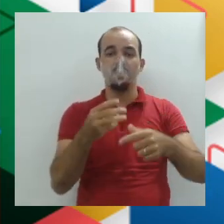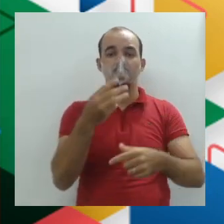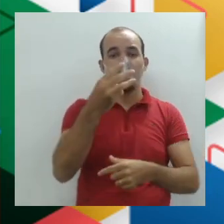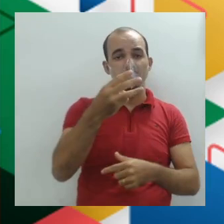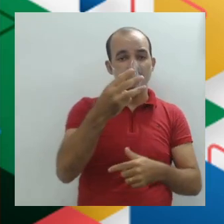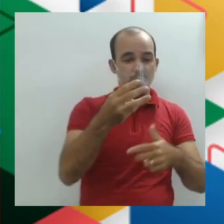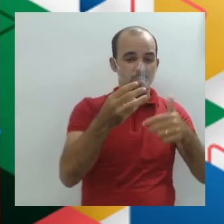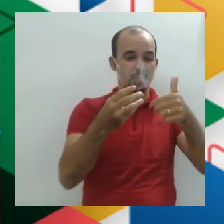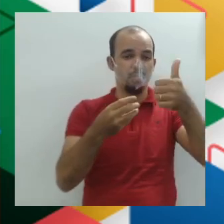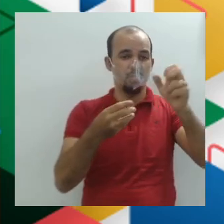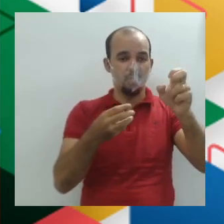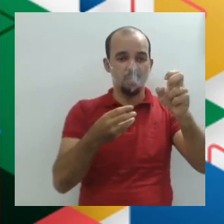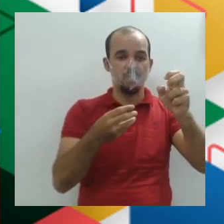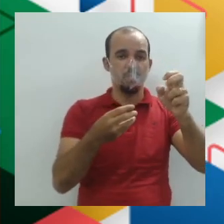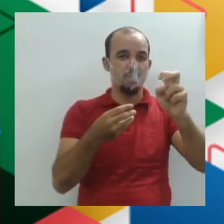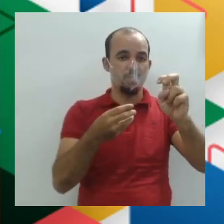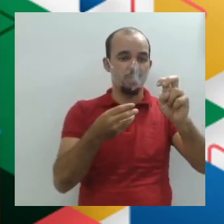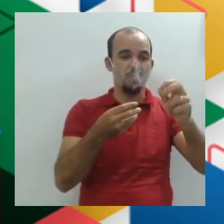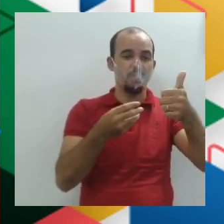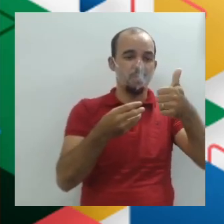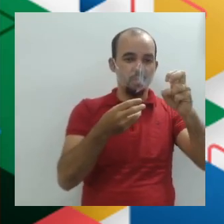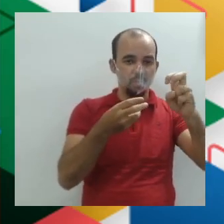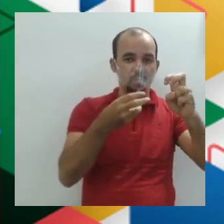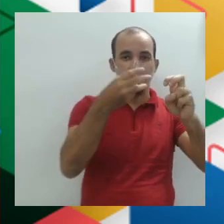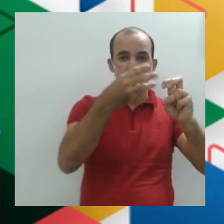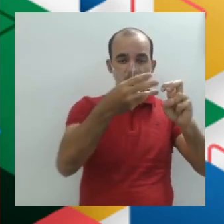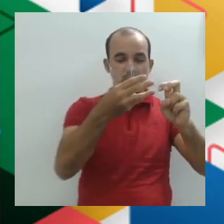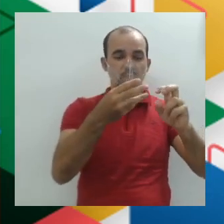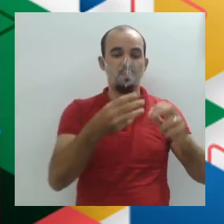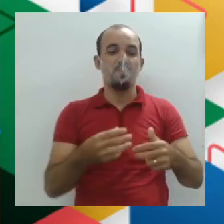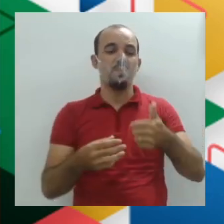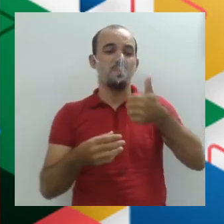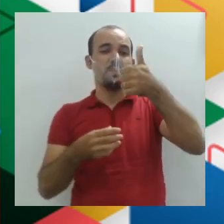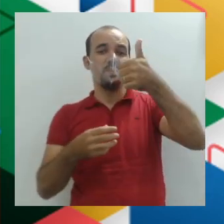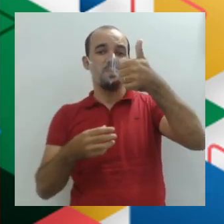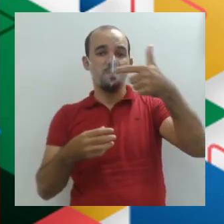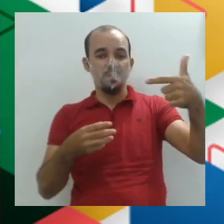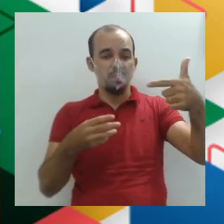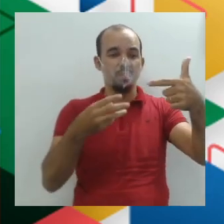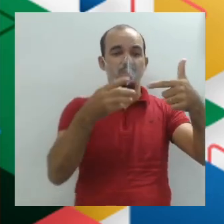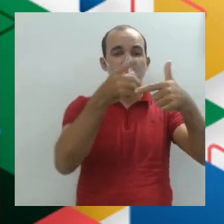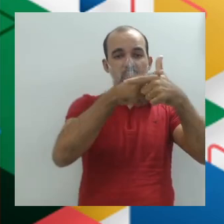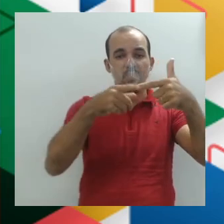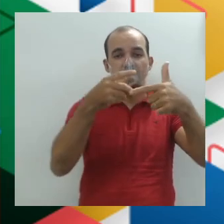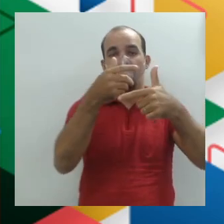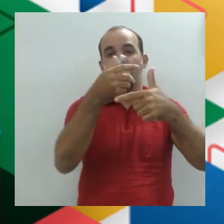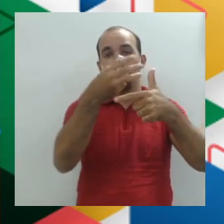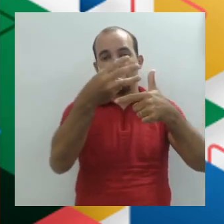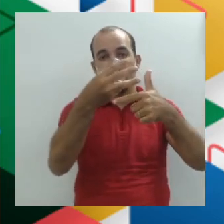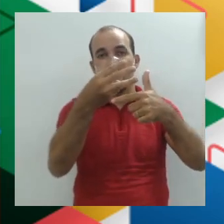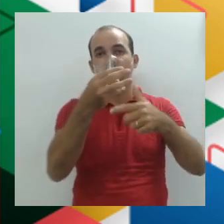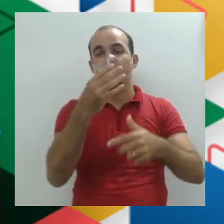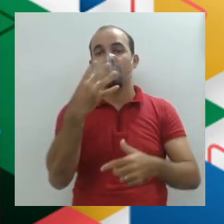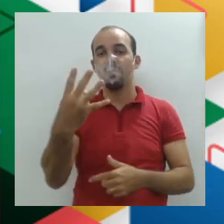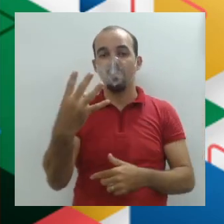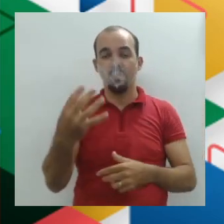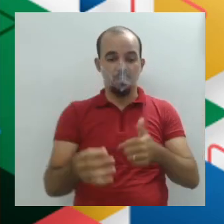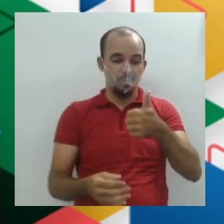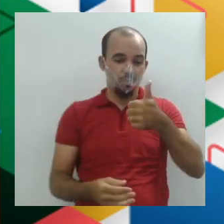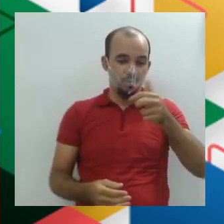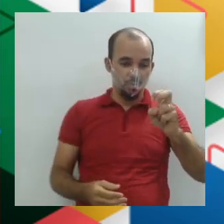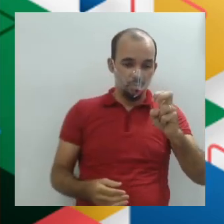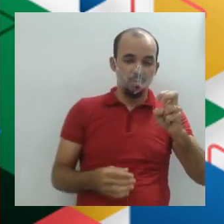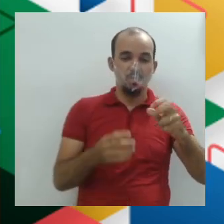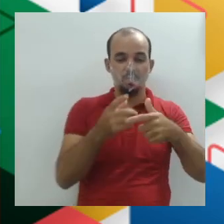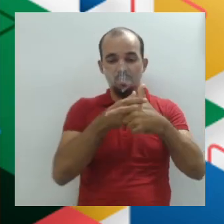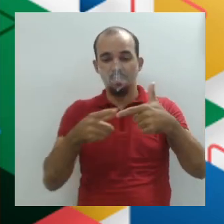eu posso dizer que o cosseno de alfa será 12 por 3 dá 4. E 15 por 3 dá